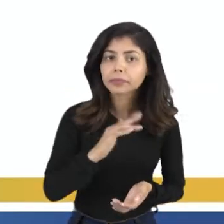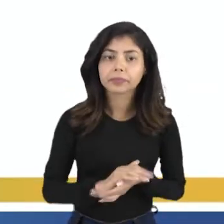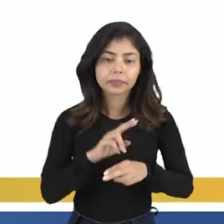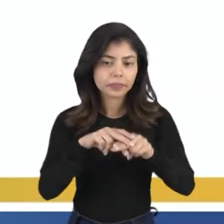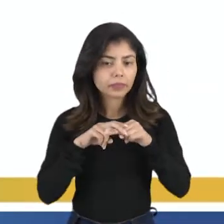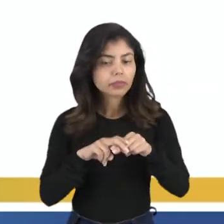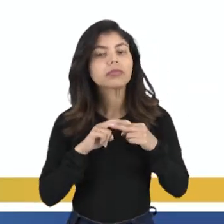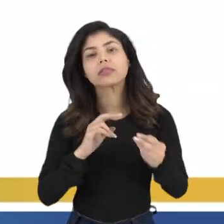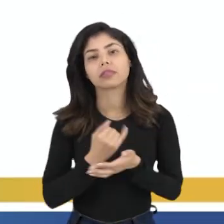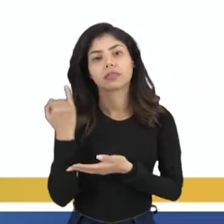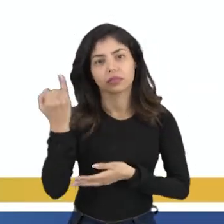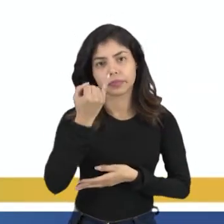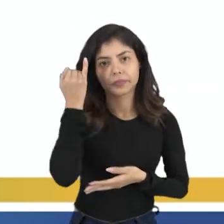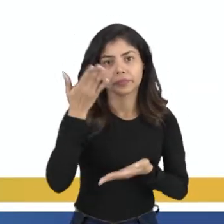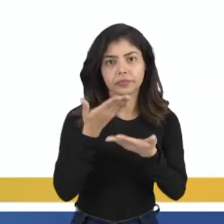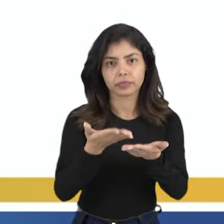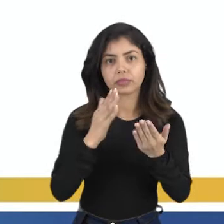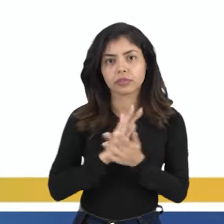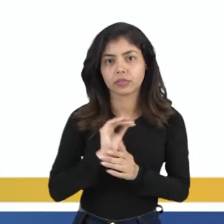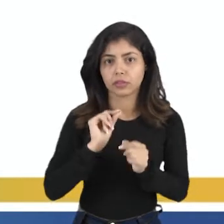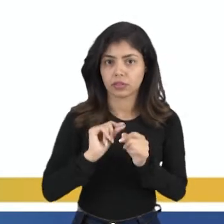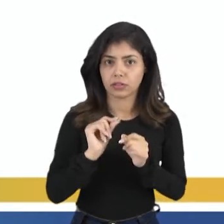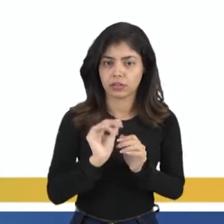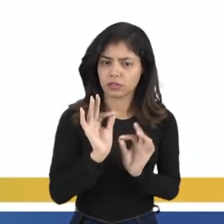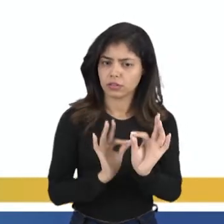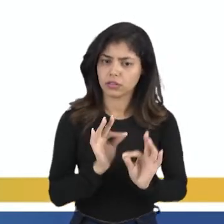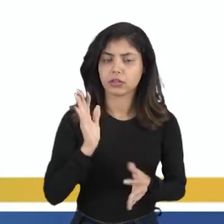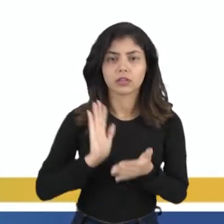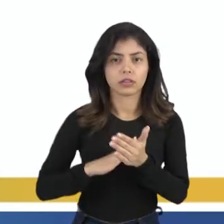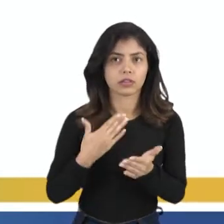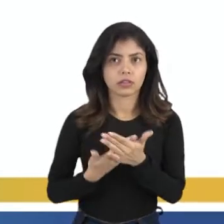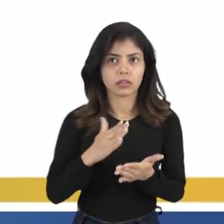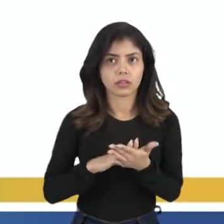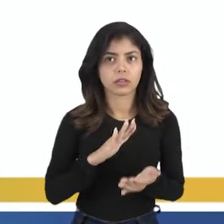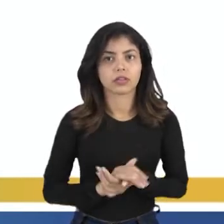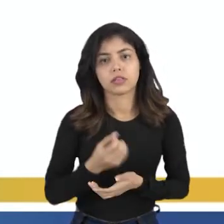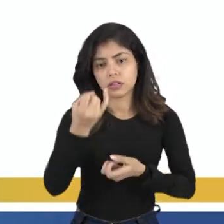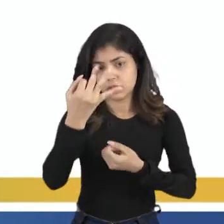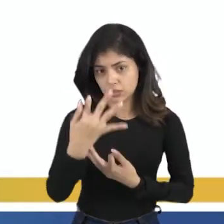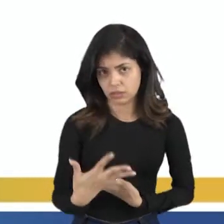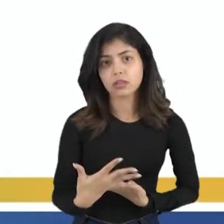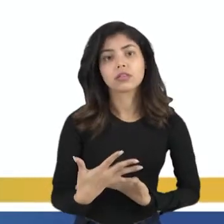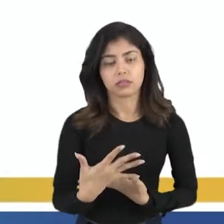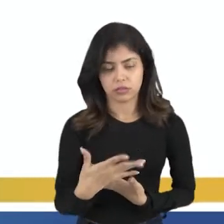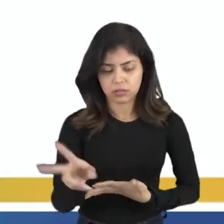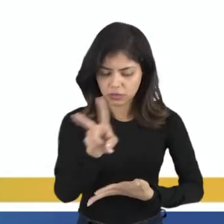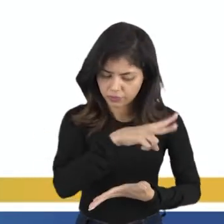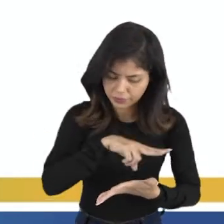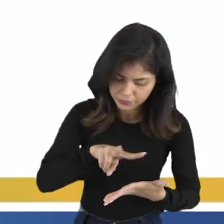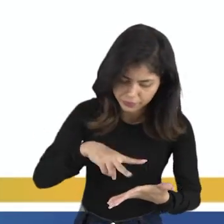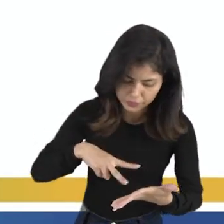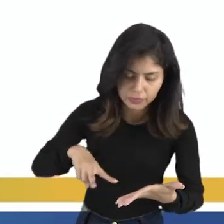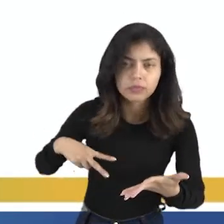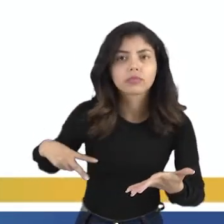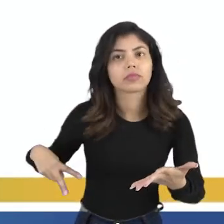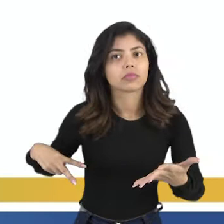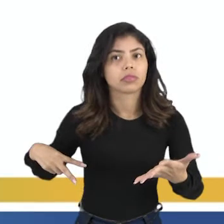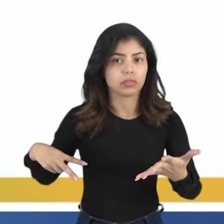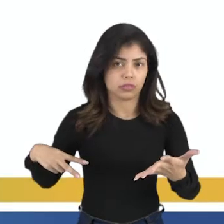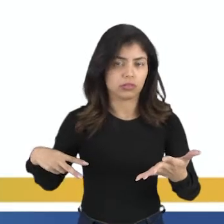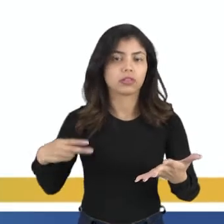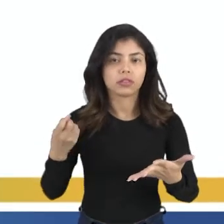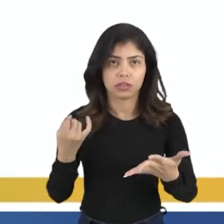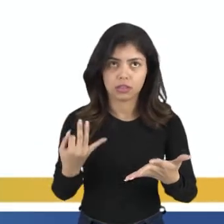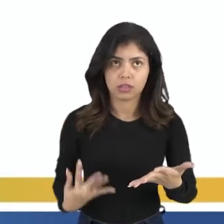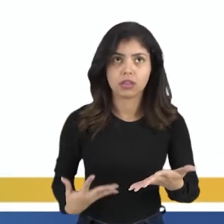por isso que é importantíssimo você fazer uma interpretação adequada, ler, é quando ele diz